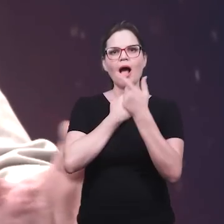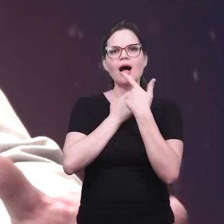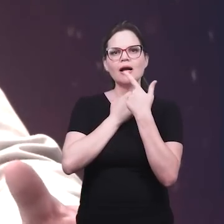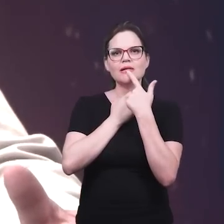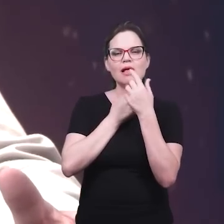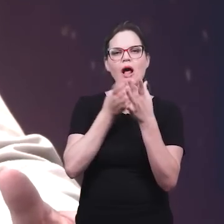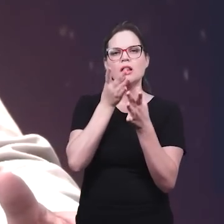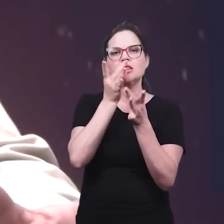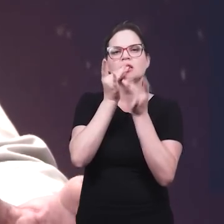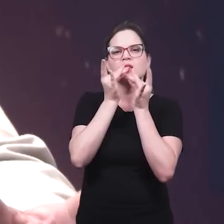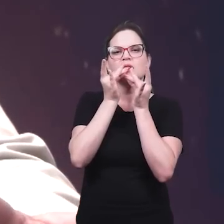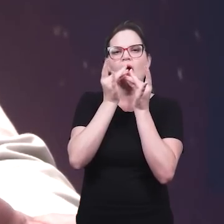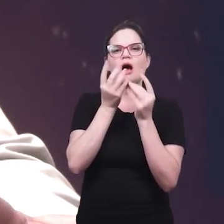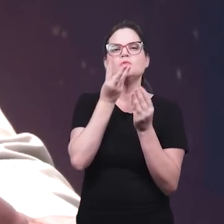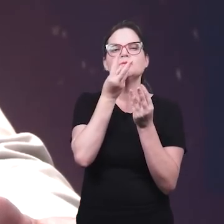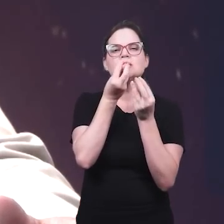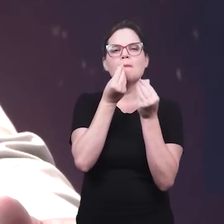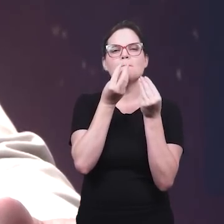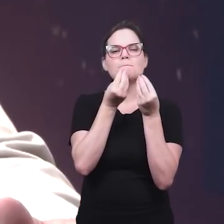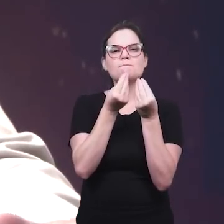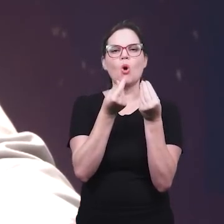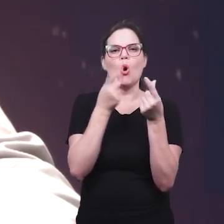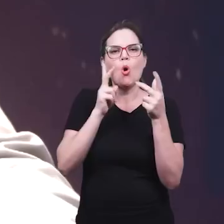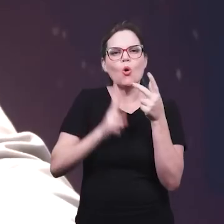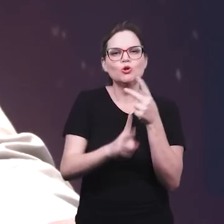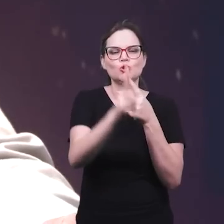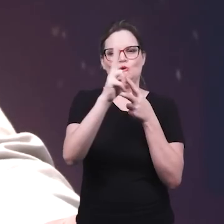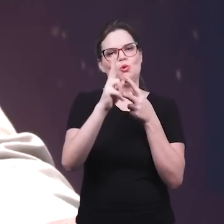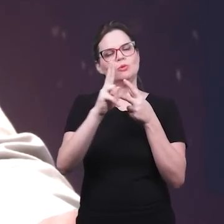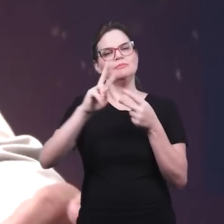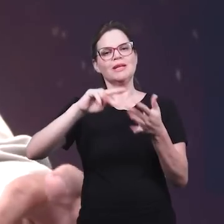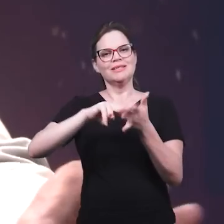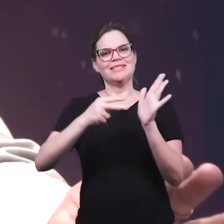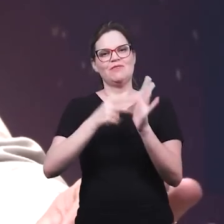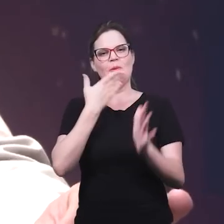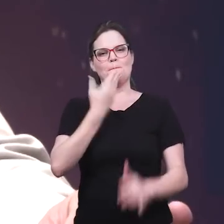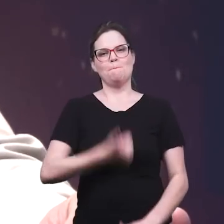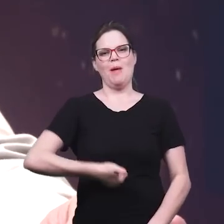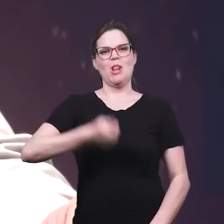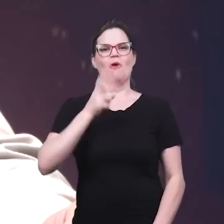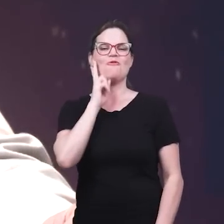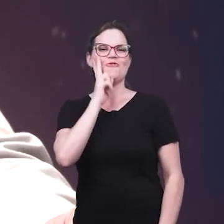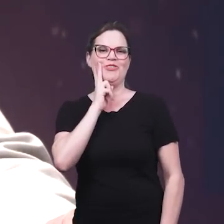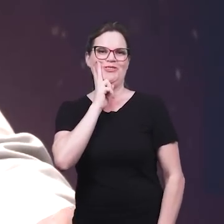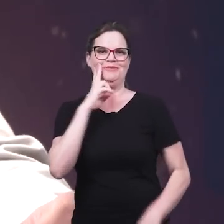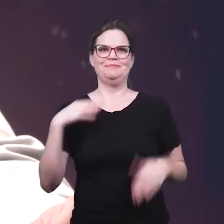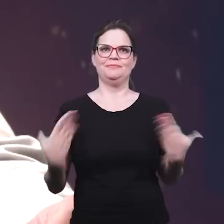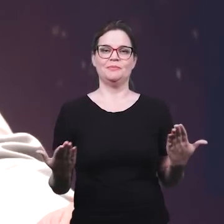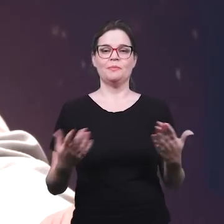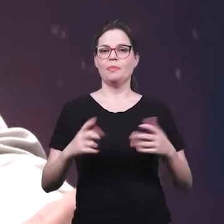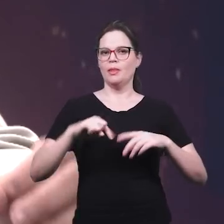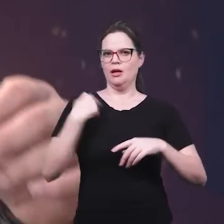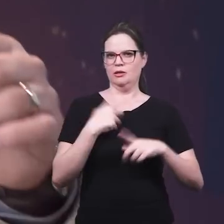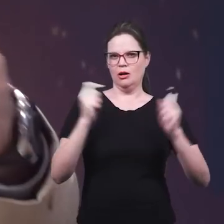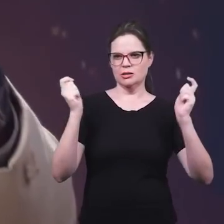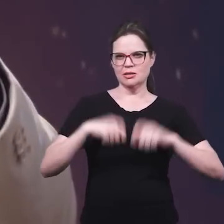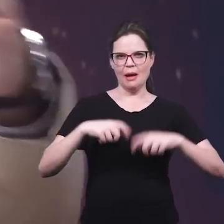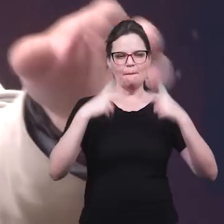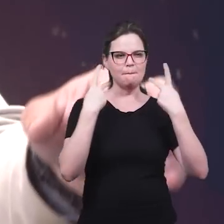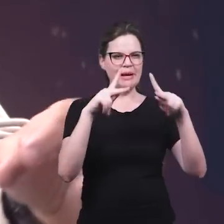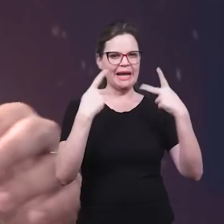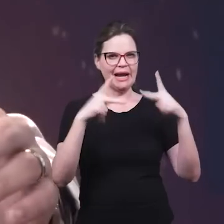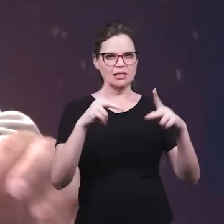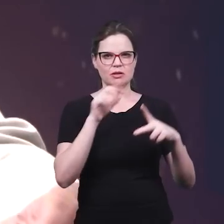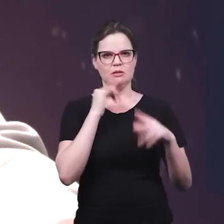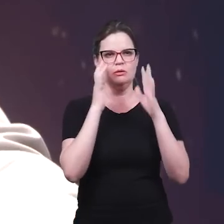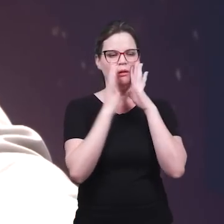ele fala muito isso, e nós temos que entender isso. Nós não podemos viver simplesmente da pregação. A pregação, a palavra entrou no ouvido, saiu